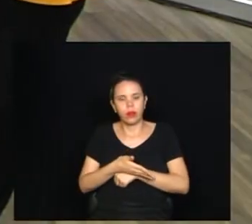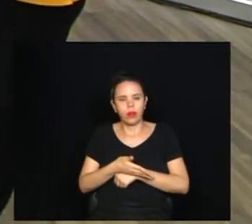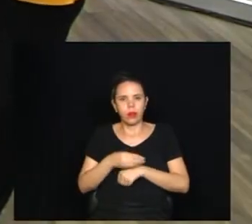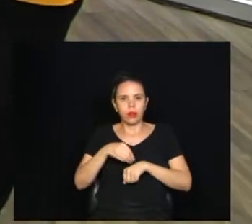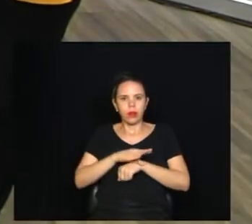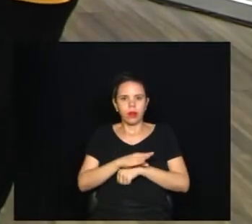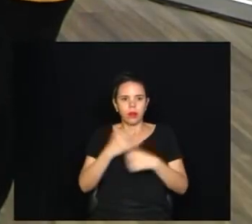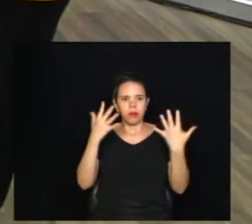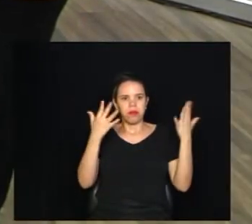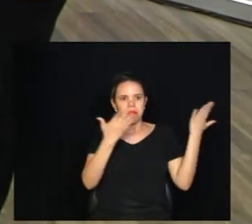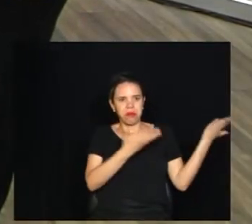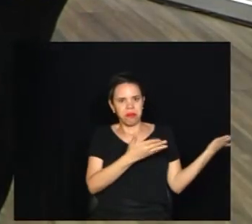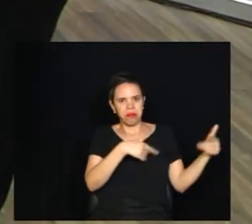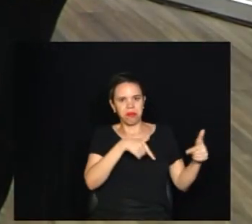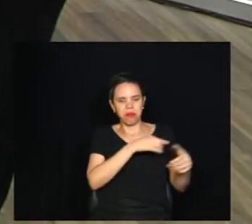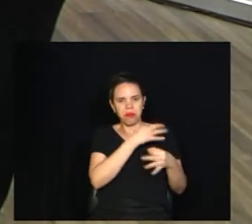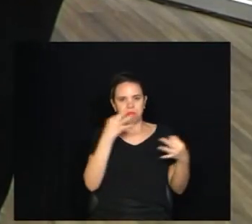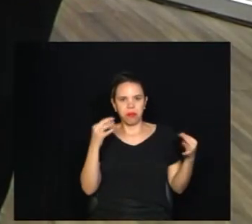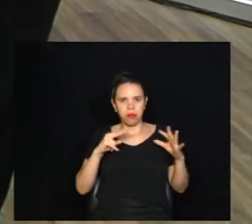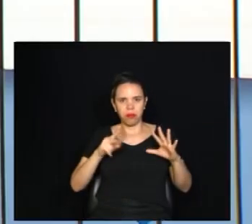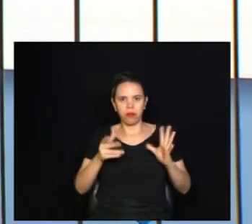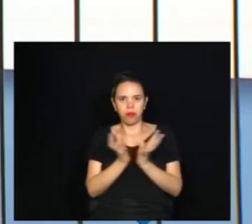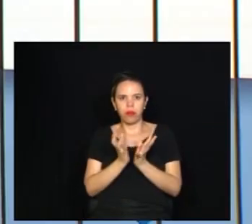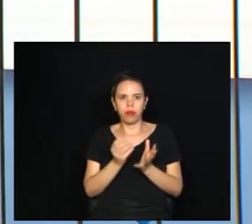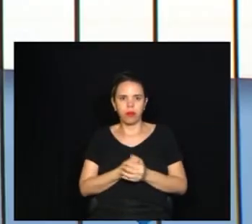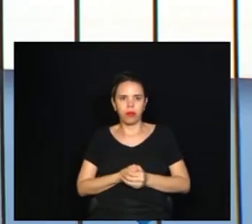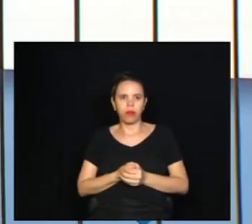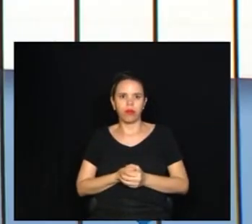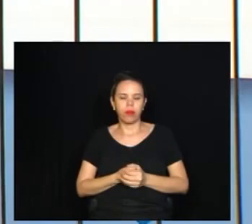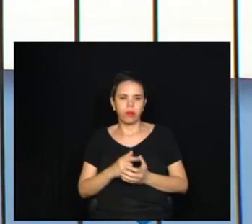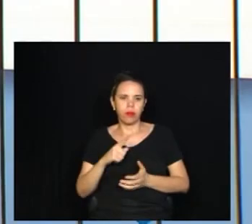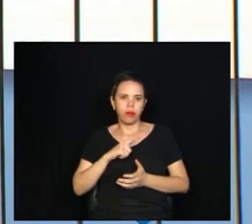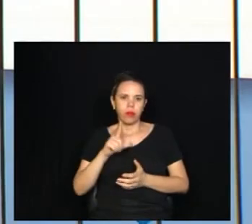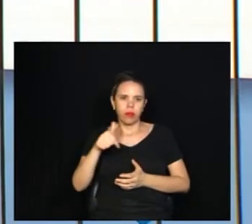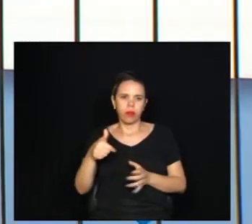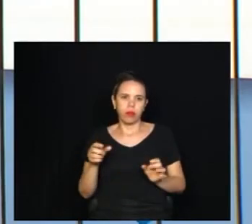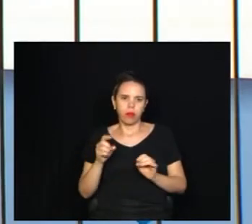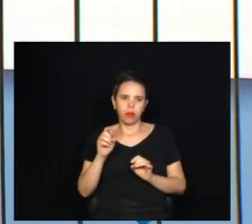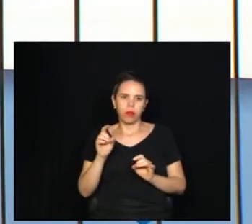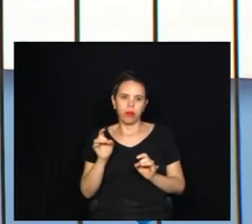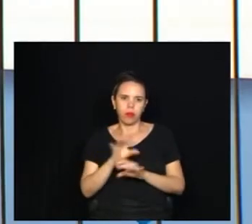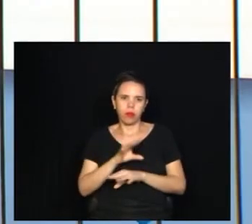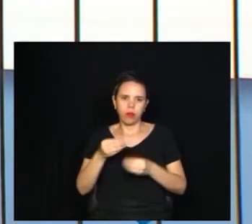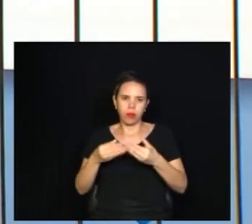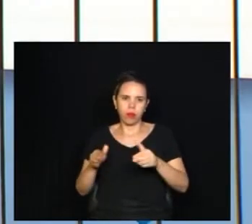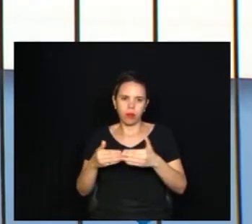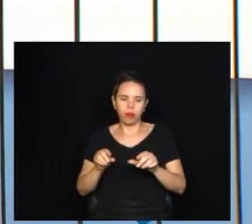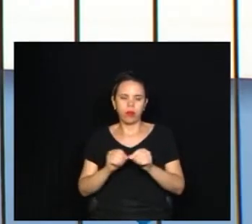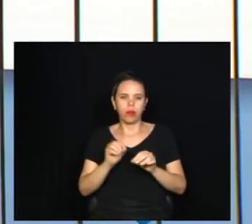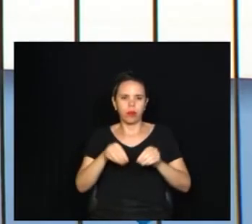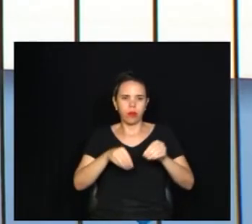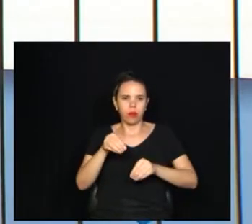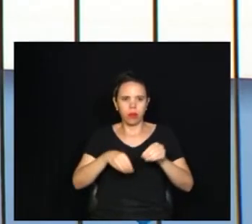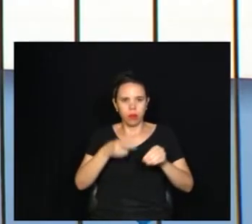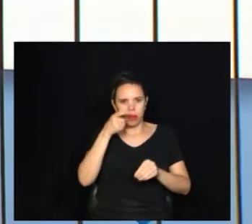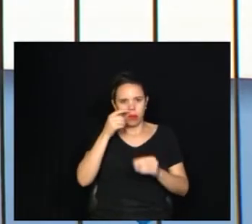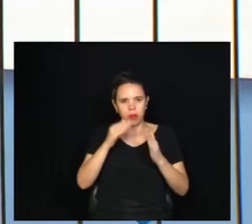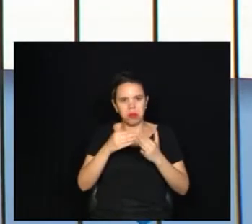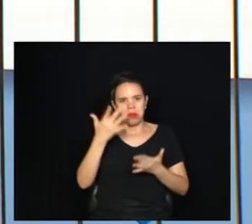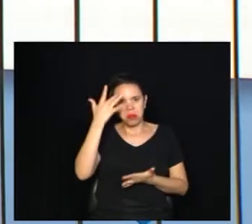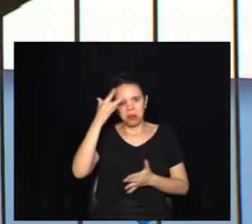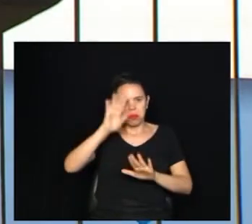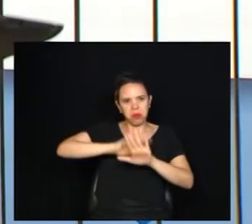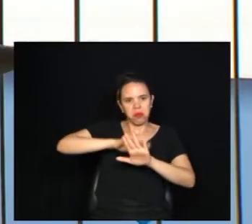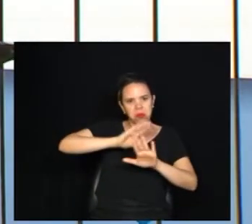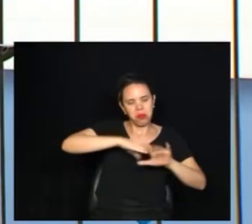transmissão. Sim. Parabéns pelo trabalho em nome de toda a equipe. Tivemos depois todo o processo de desmontagem. Então, às vezes, quem está assistindo em casa